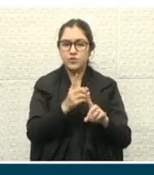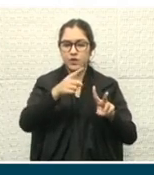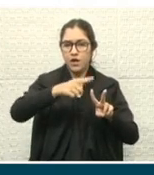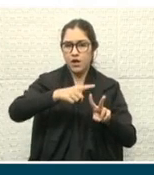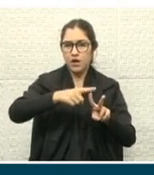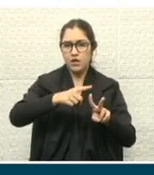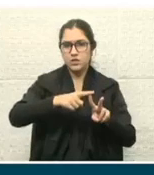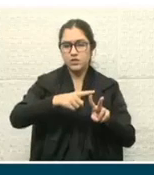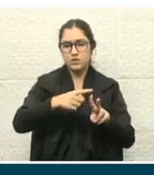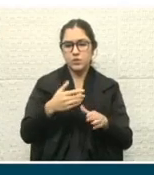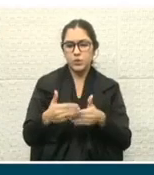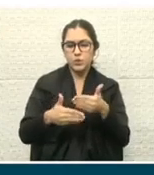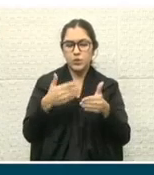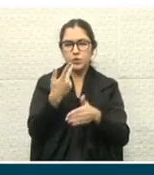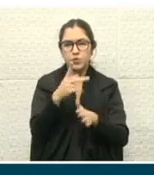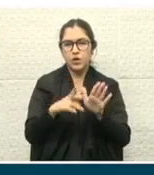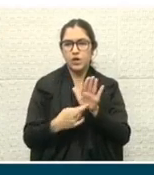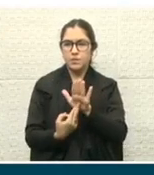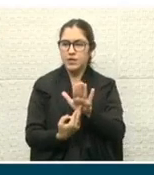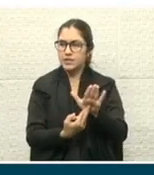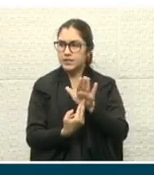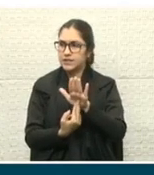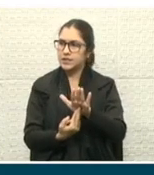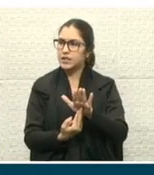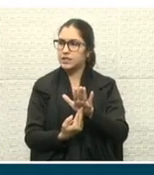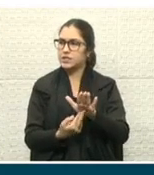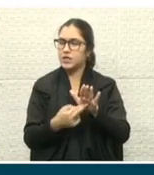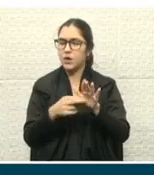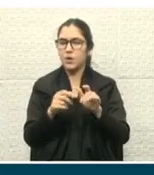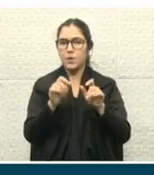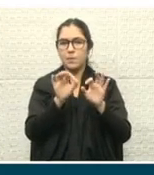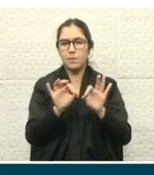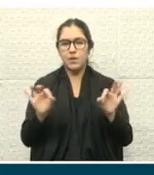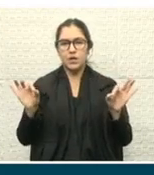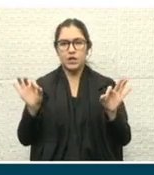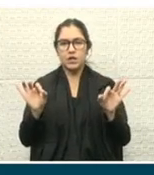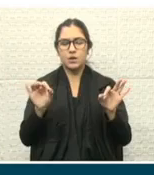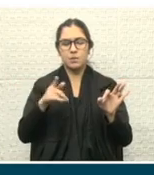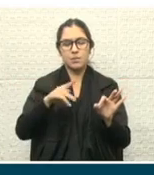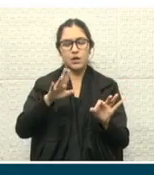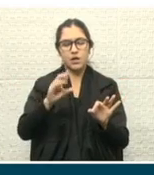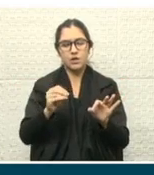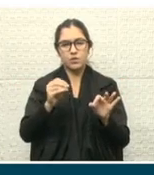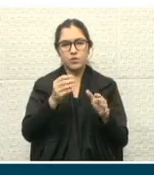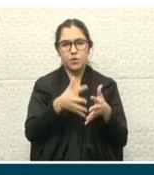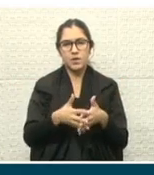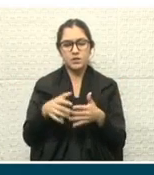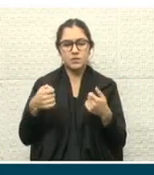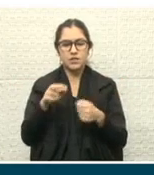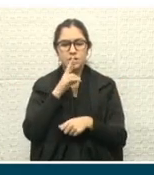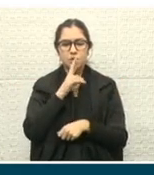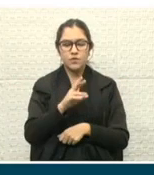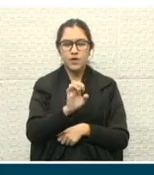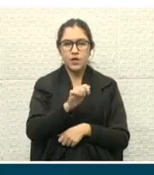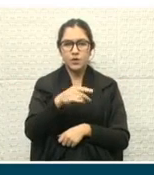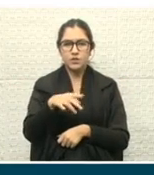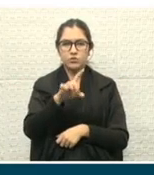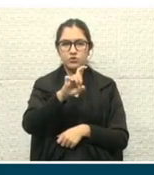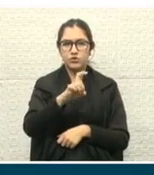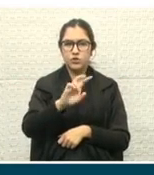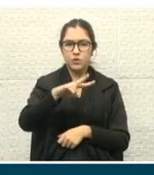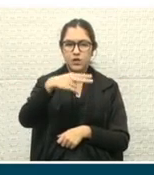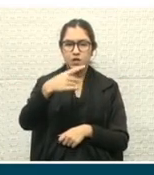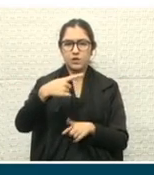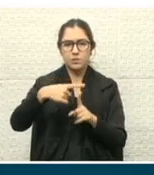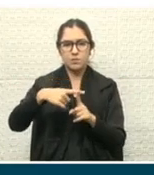raízes e construir a sua representação no plano complexo. Nós temos que resolver a equação x²